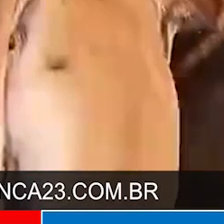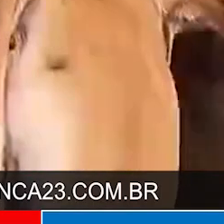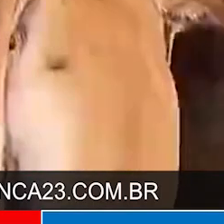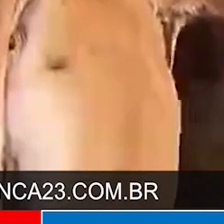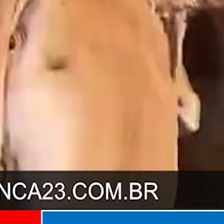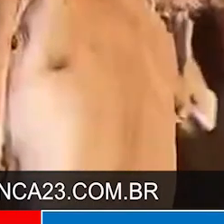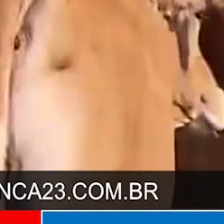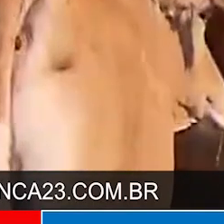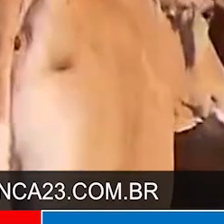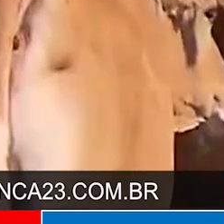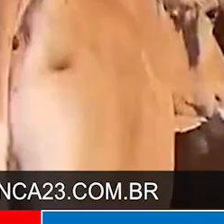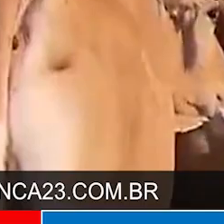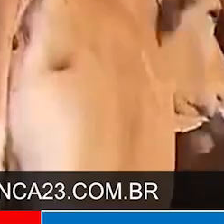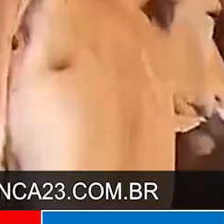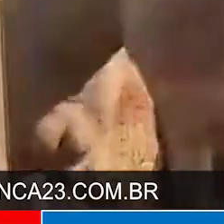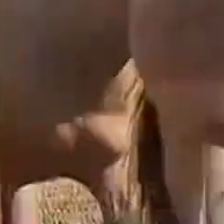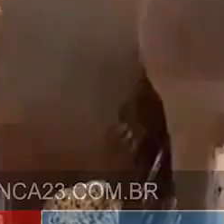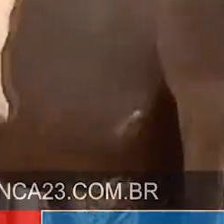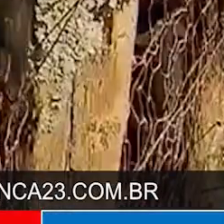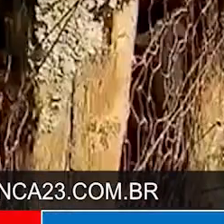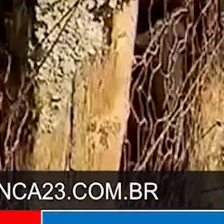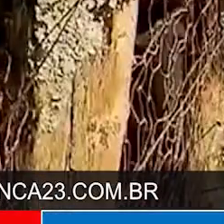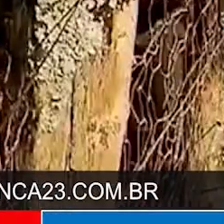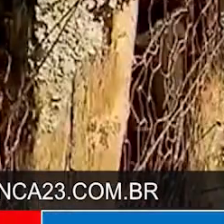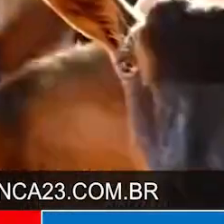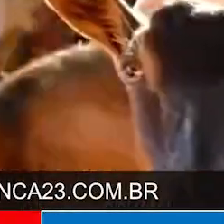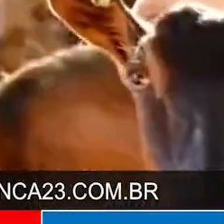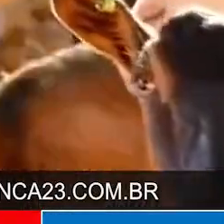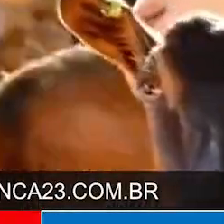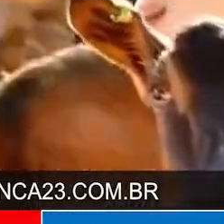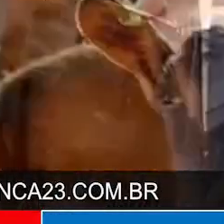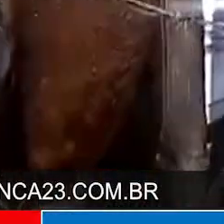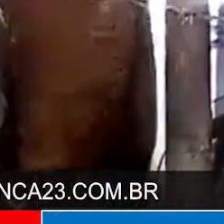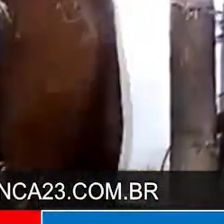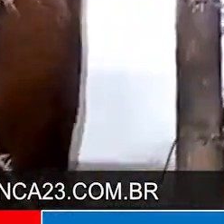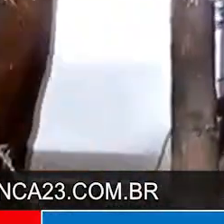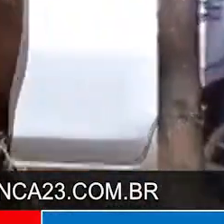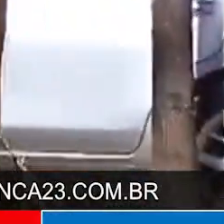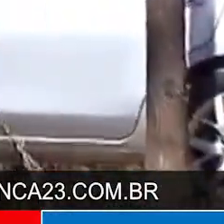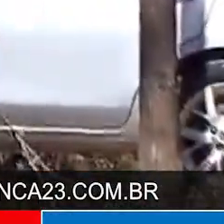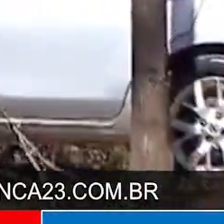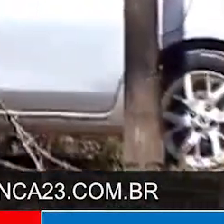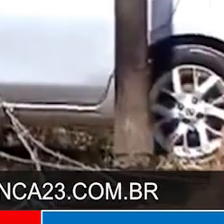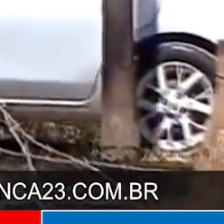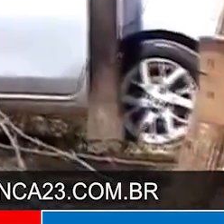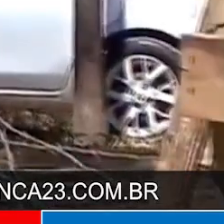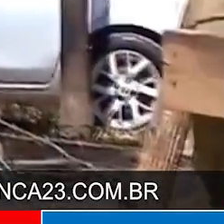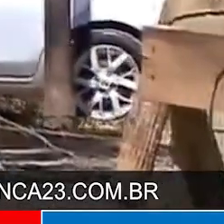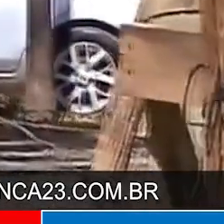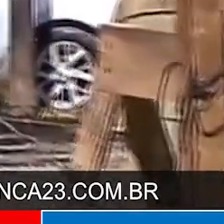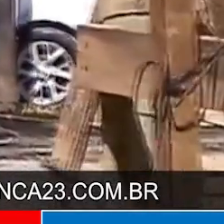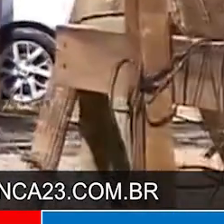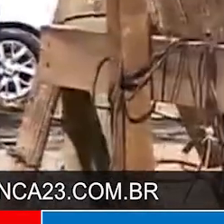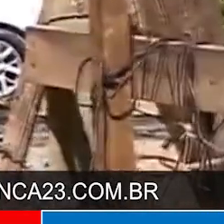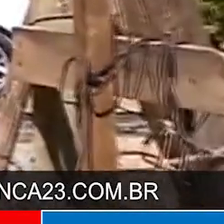a importância da vacinação contra a raiva animal, inclusive também nas áreas rurais. Esse é